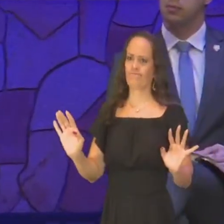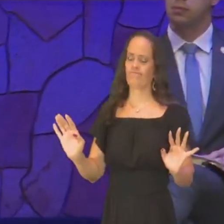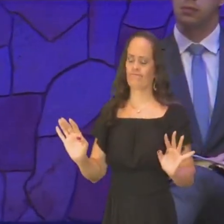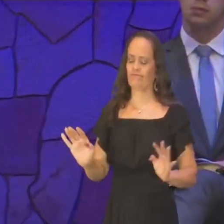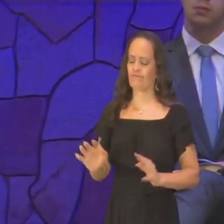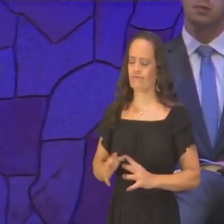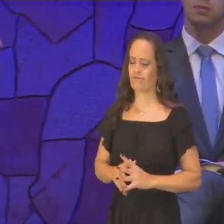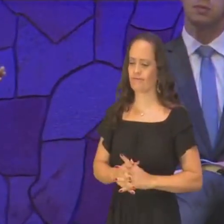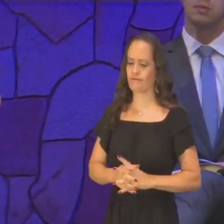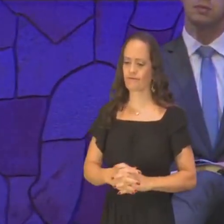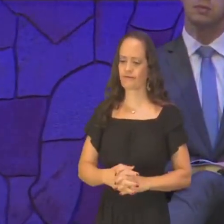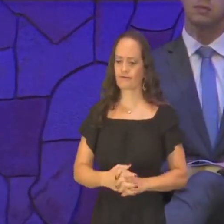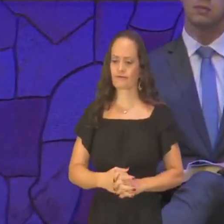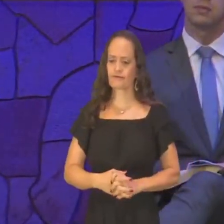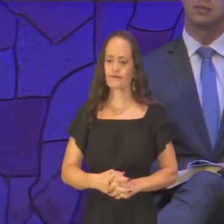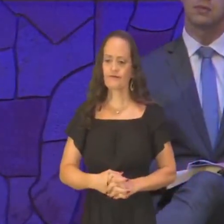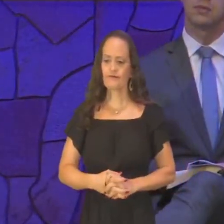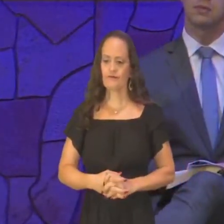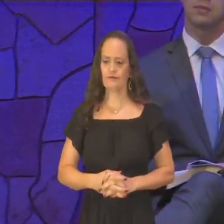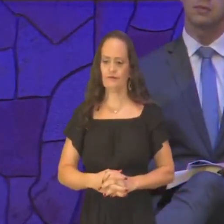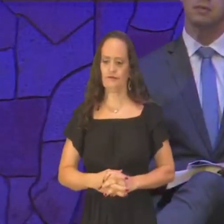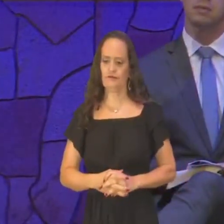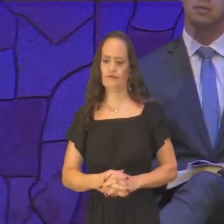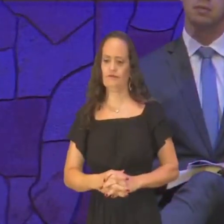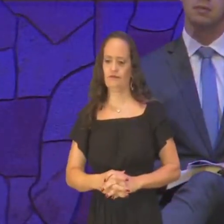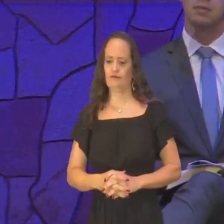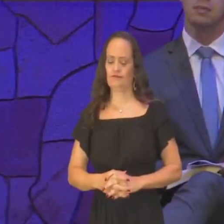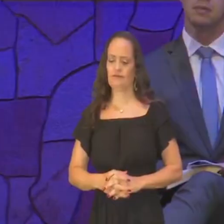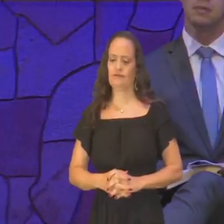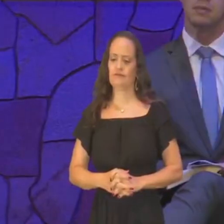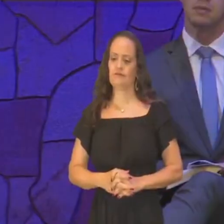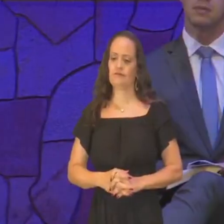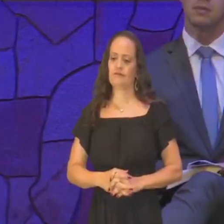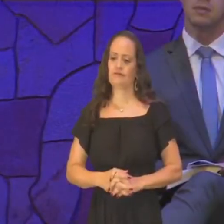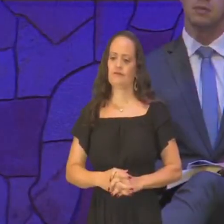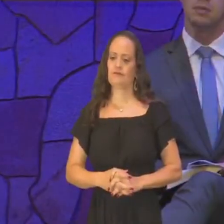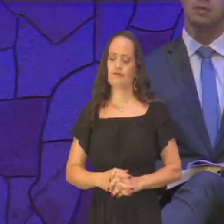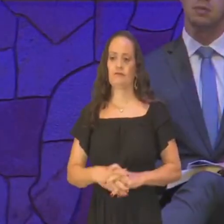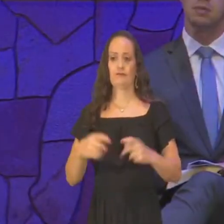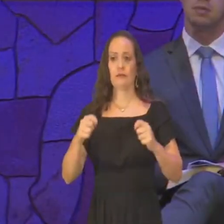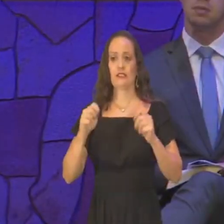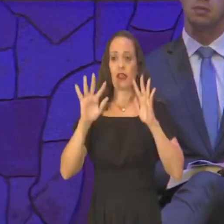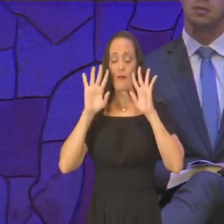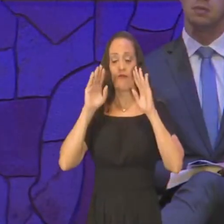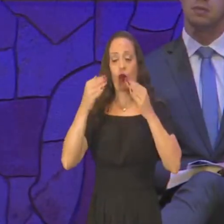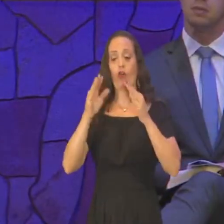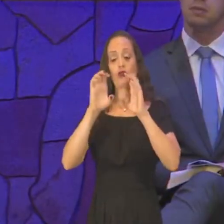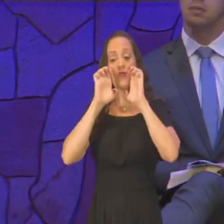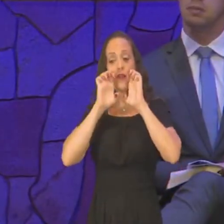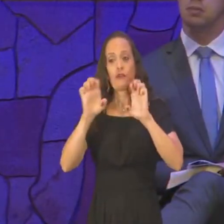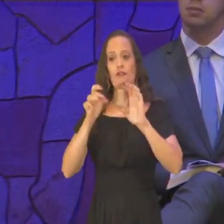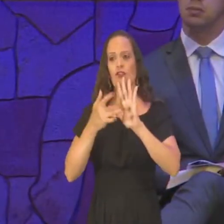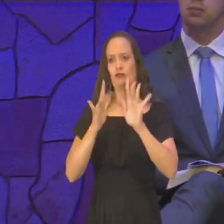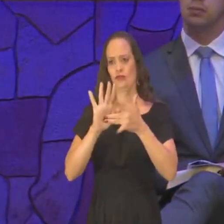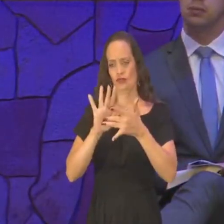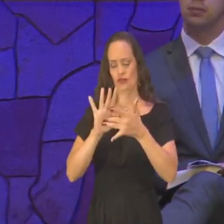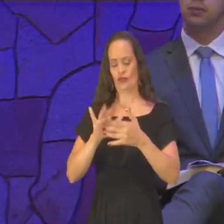regenerador e poderoso da palavra do Senhor, do seu Evangelho, o Evangelho de Cristo Jesus.